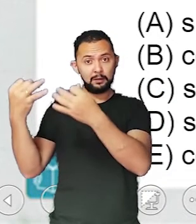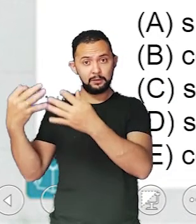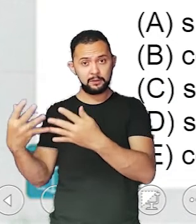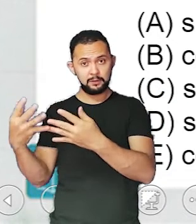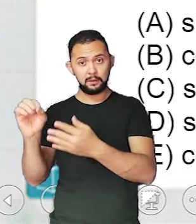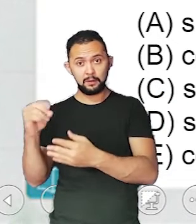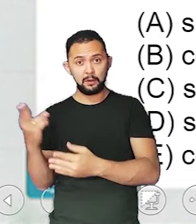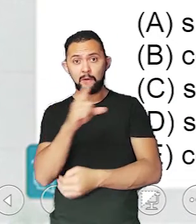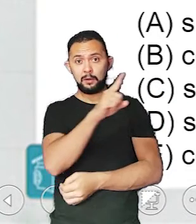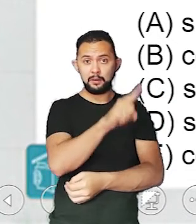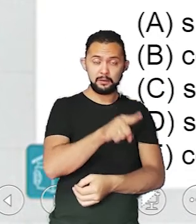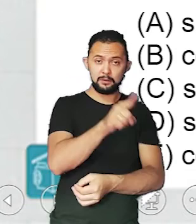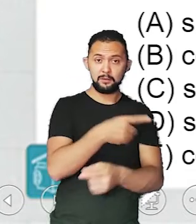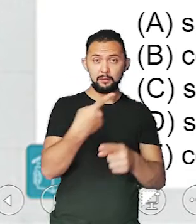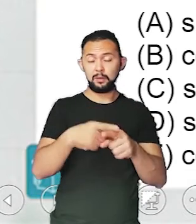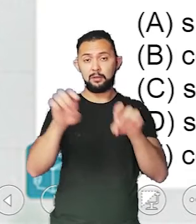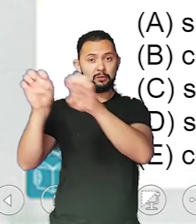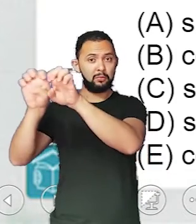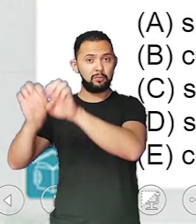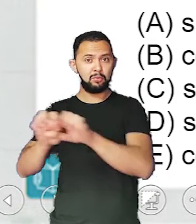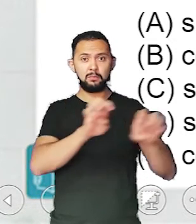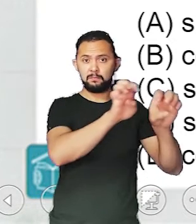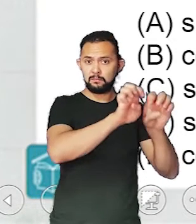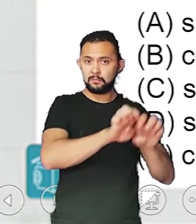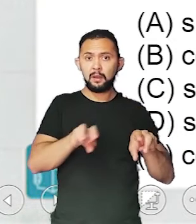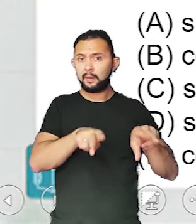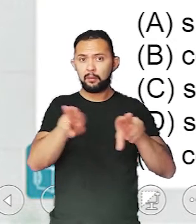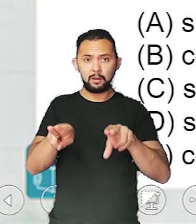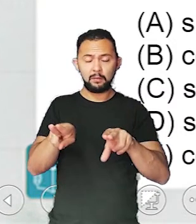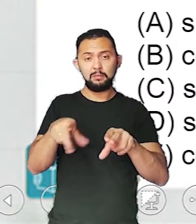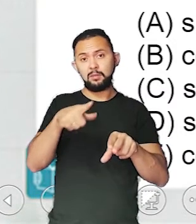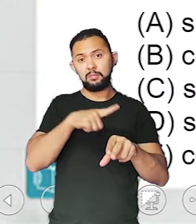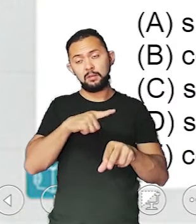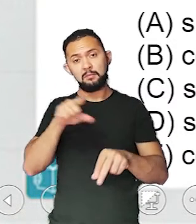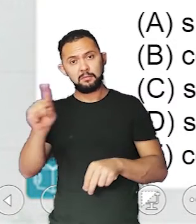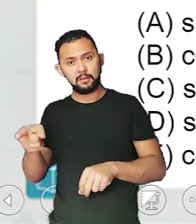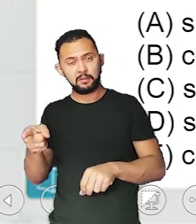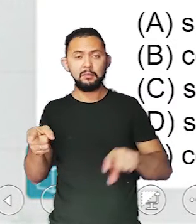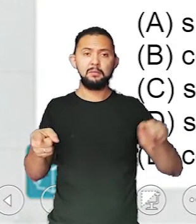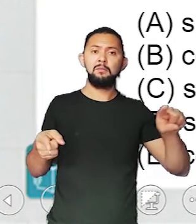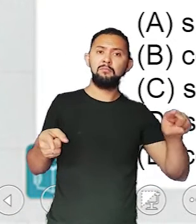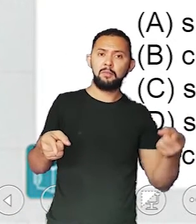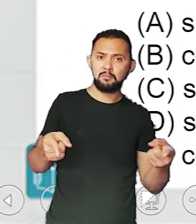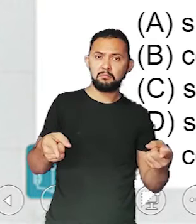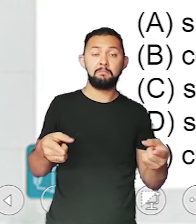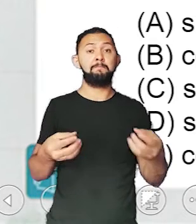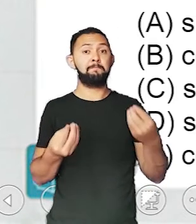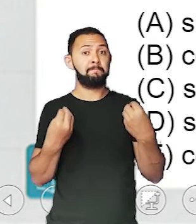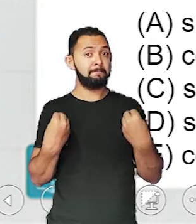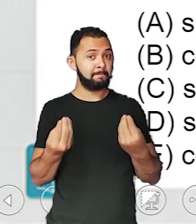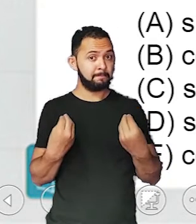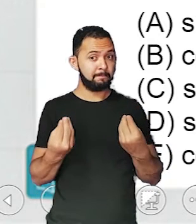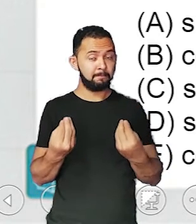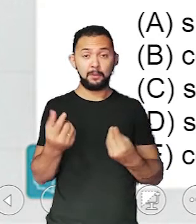Os dois mantiveram aí a ordem. E aí, gente, olha, tem vírgula antes do quê? Tem vírgula, certo? Não